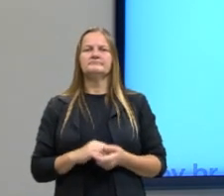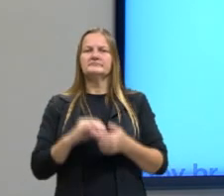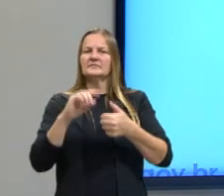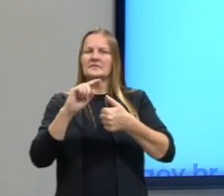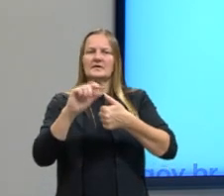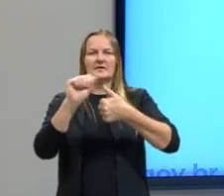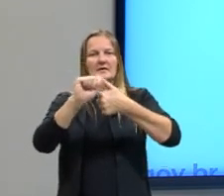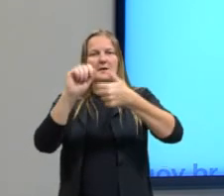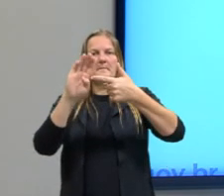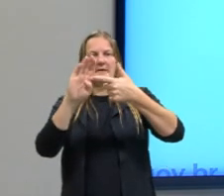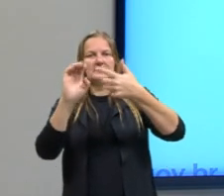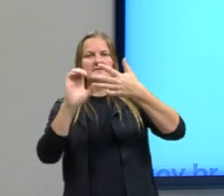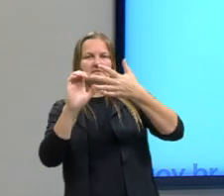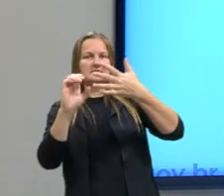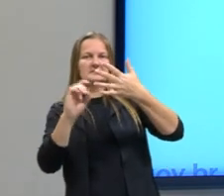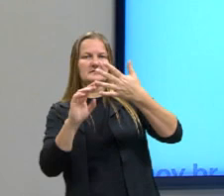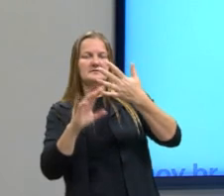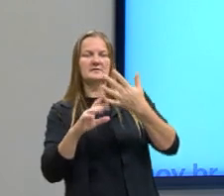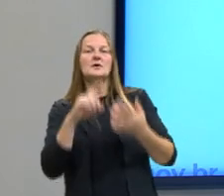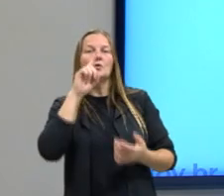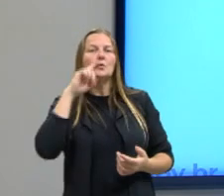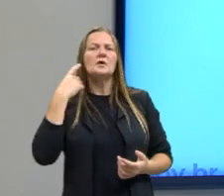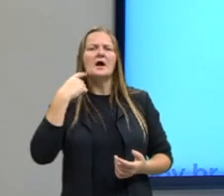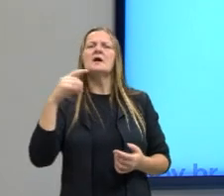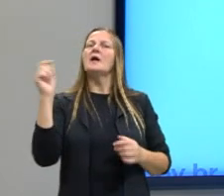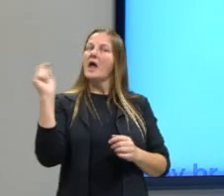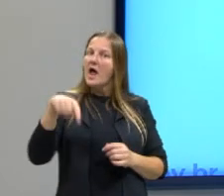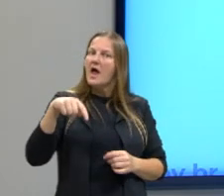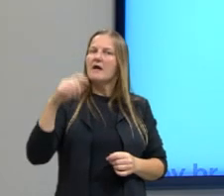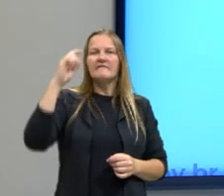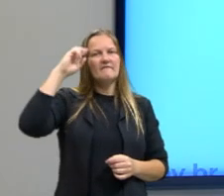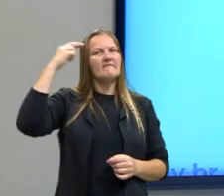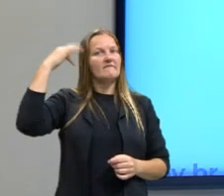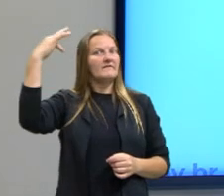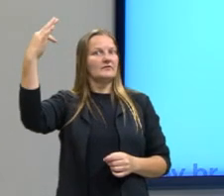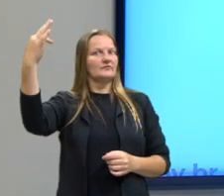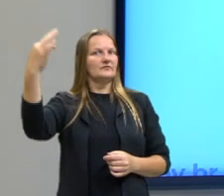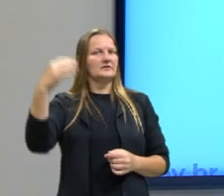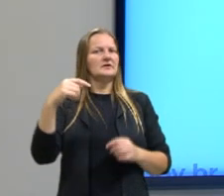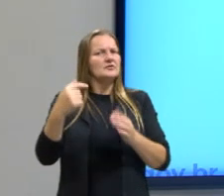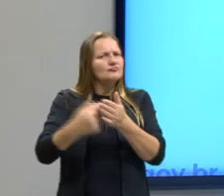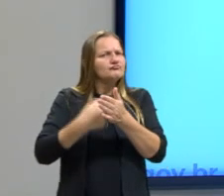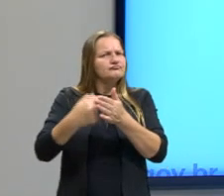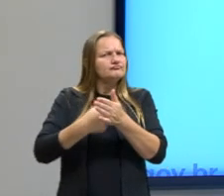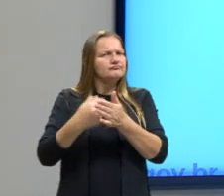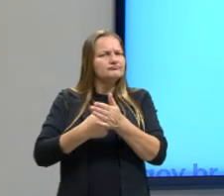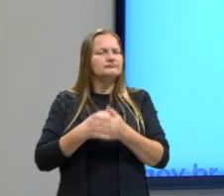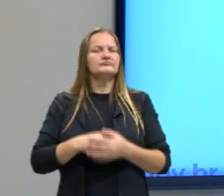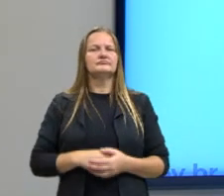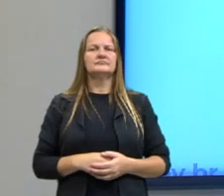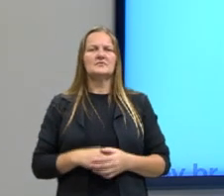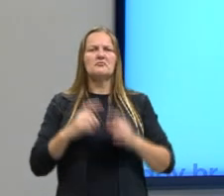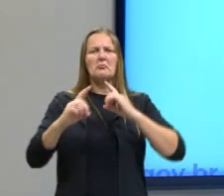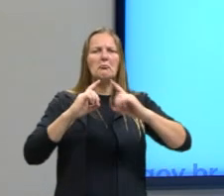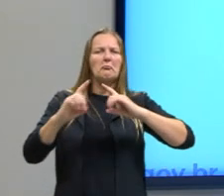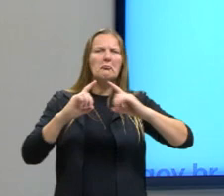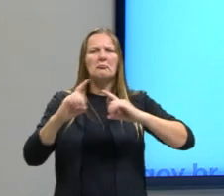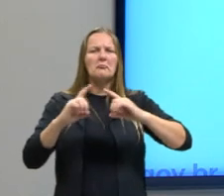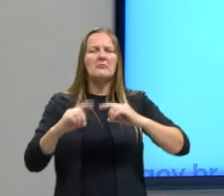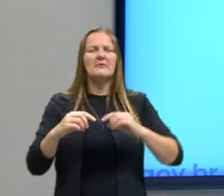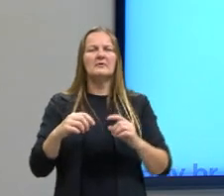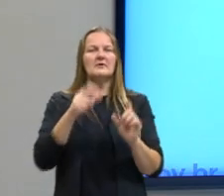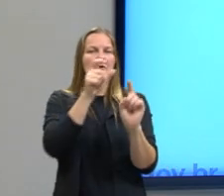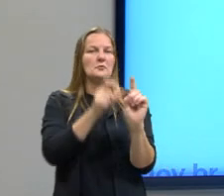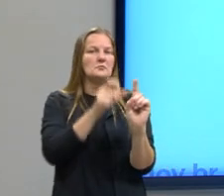né até porque outro Quem era filósofo e ele ele questionava um pouco as filosofias que ficava discutindo muito questões